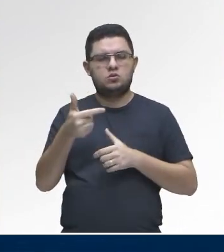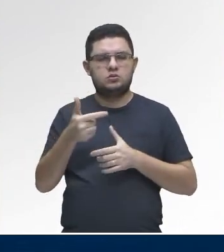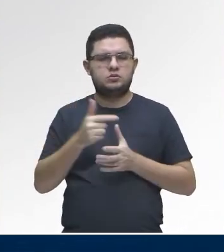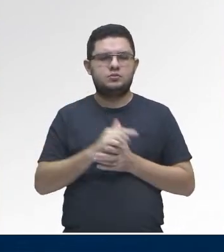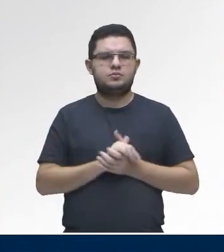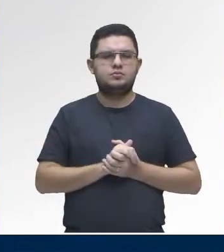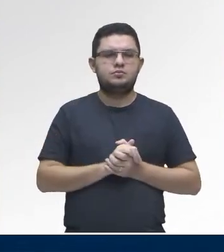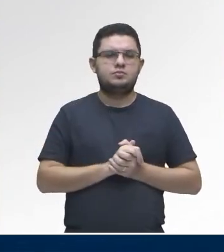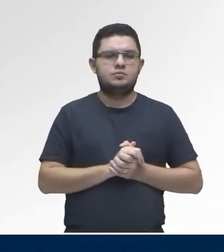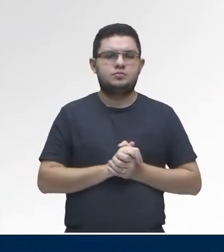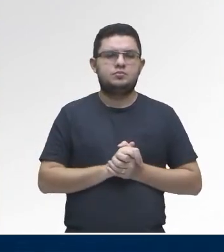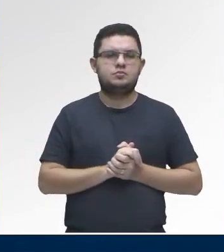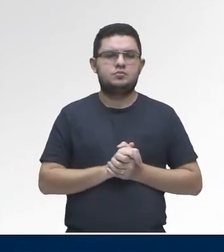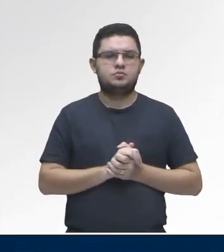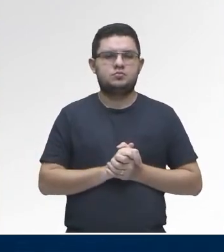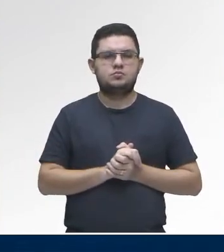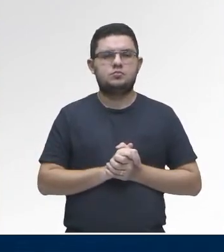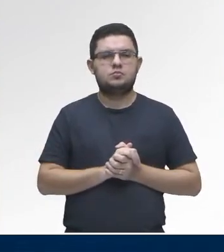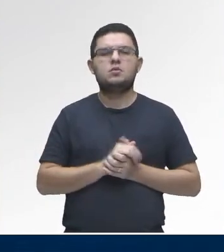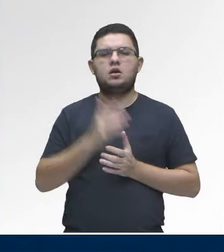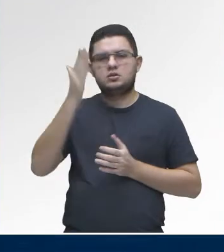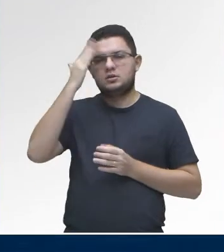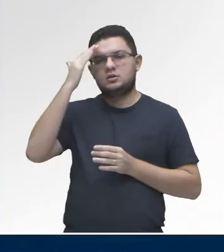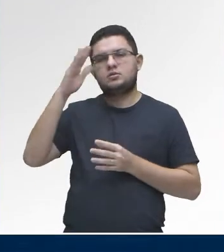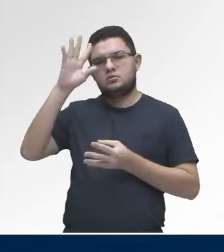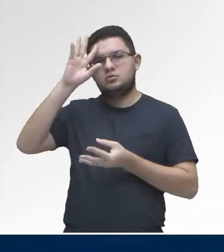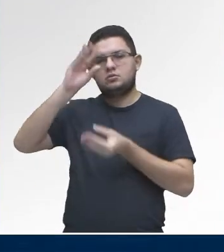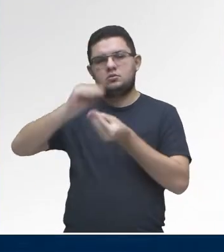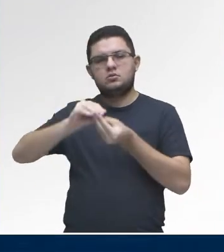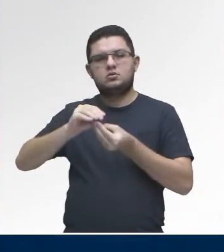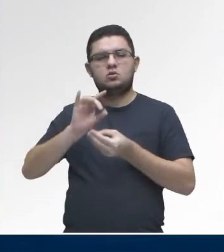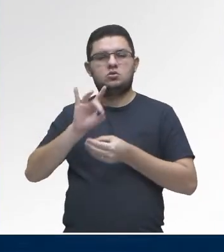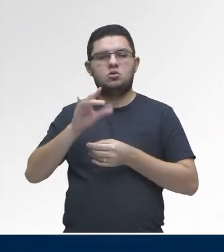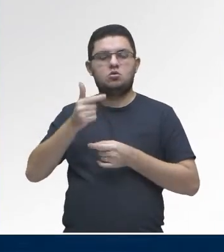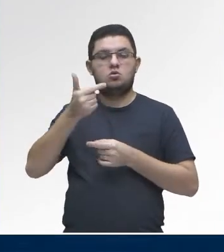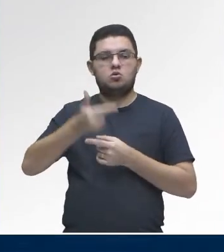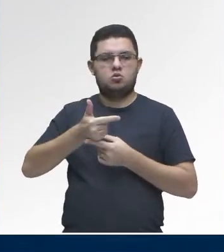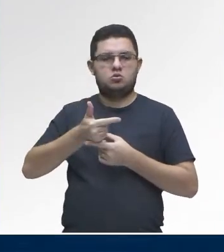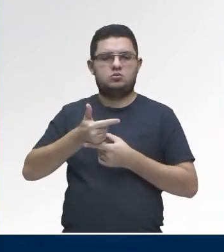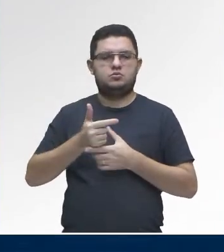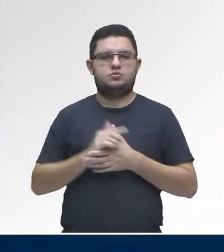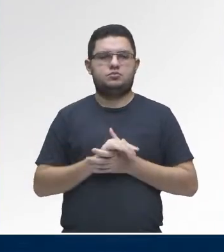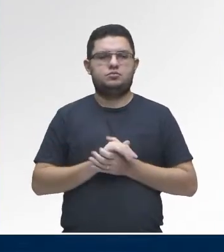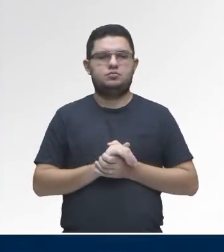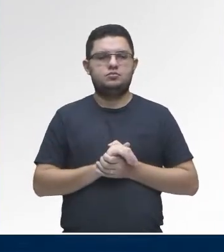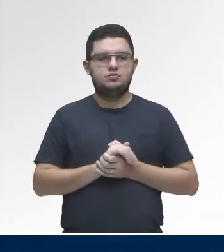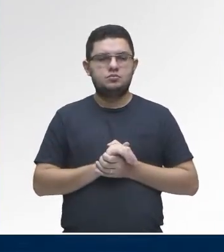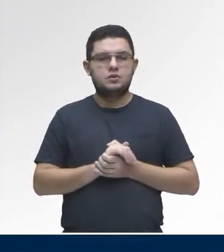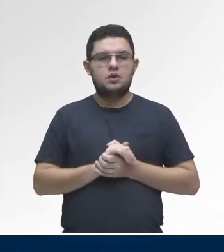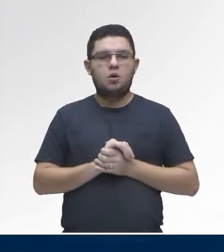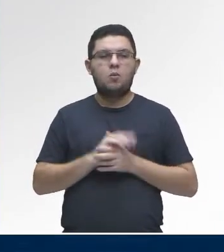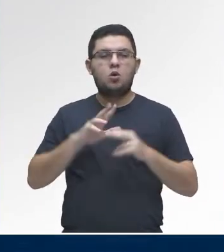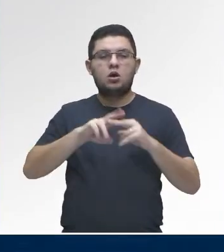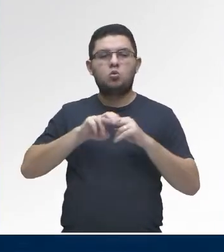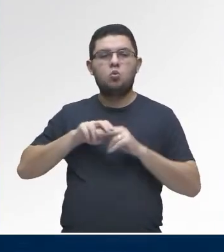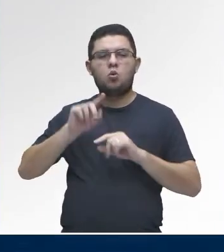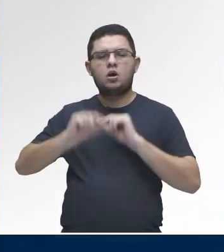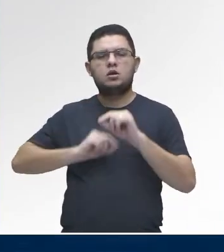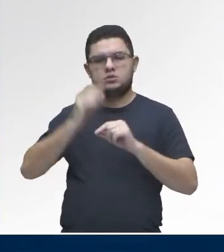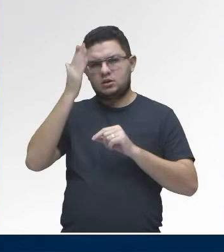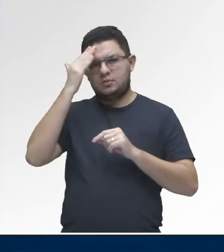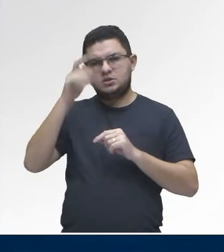2x. Como a gente já sabe, a gente não costuma escrever o número 1 na frente do x, né? Por isso ele só aparece como